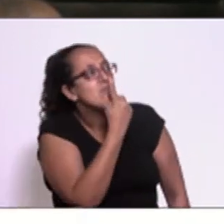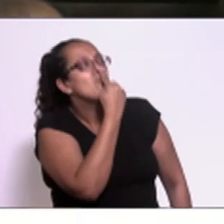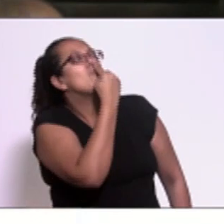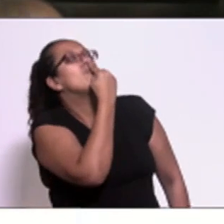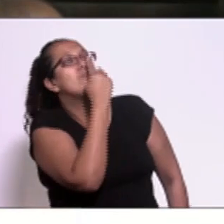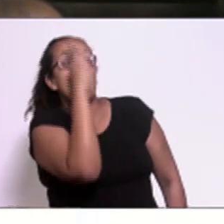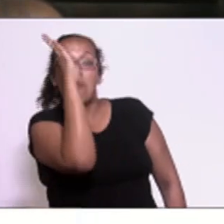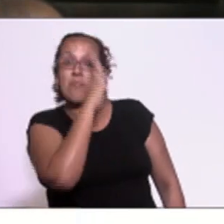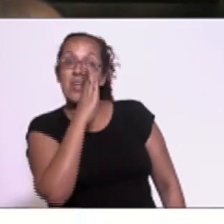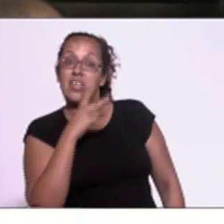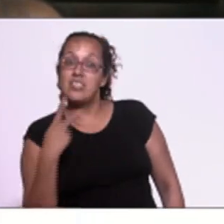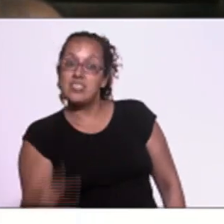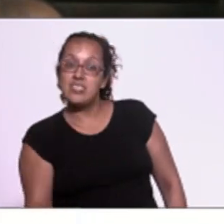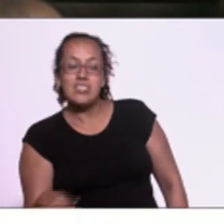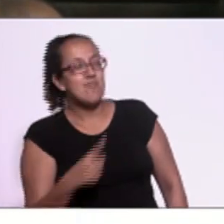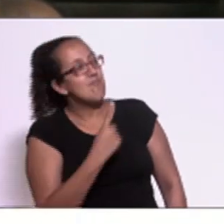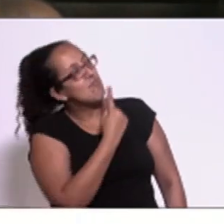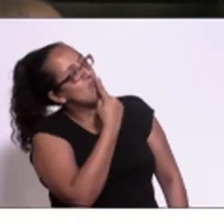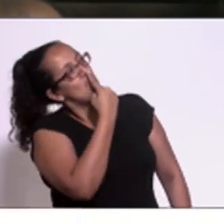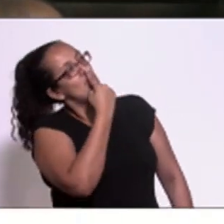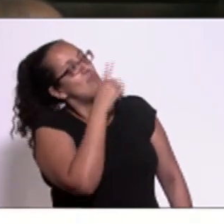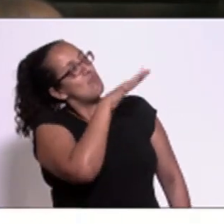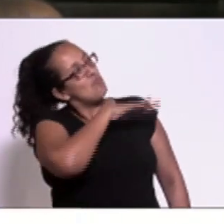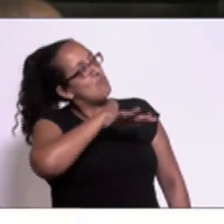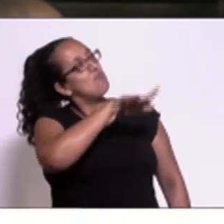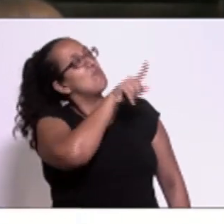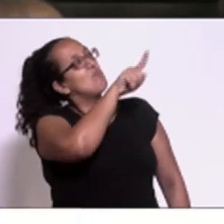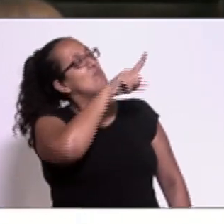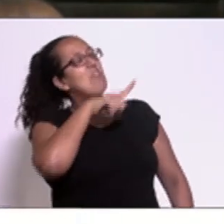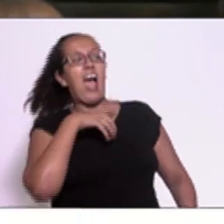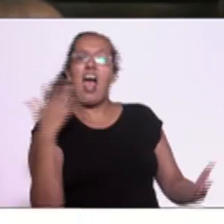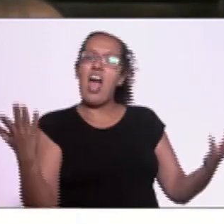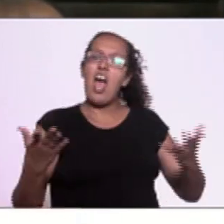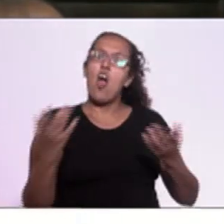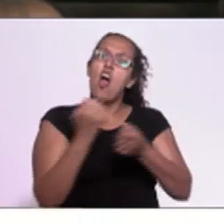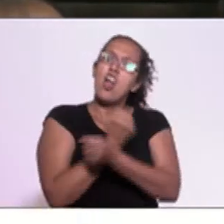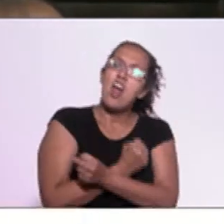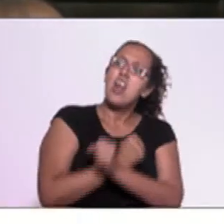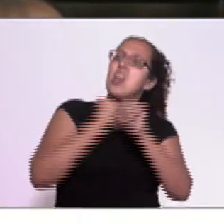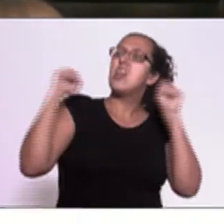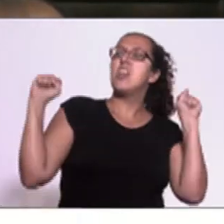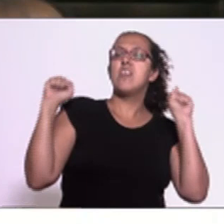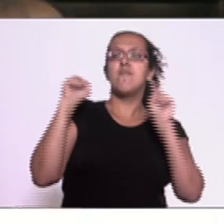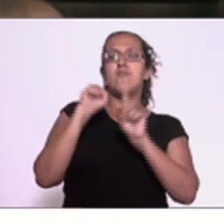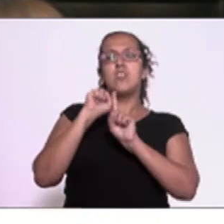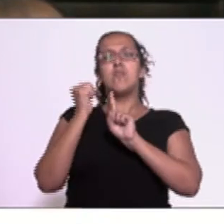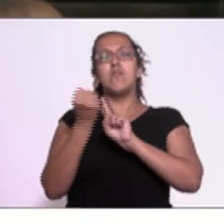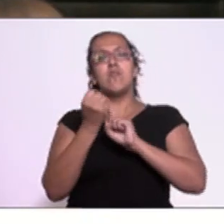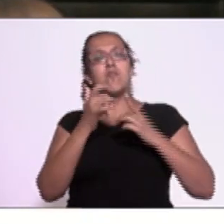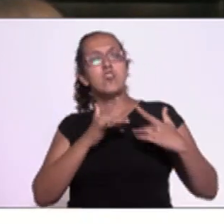a consolidar sua vocação de povo livre, pacífico e solidário.